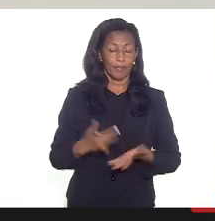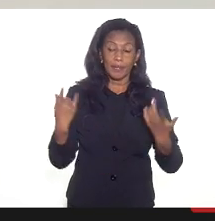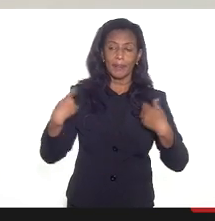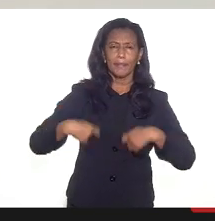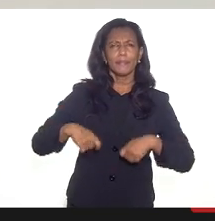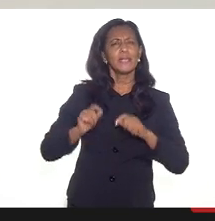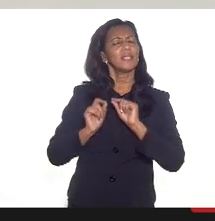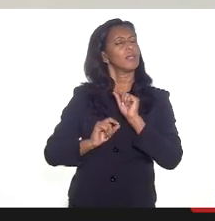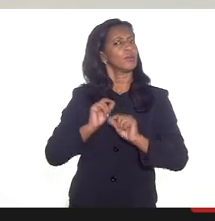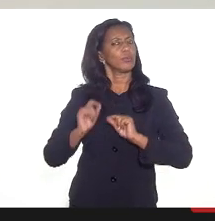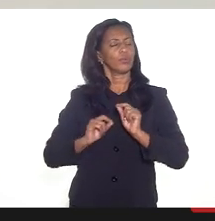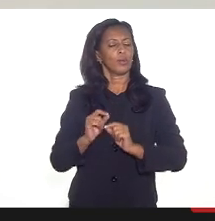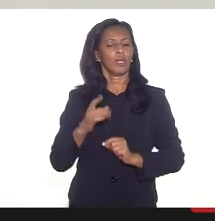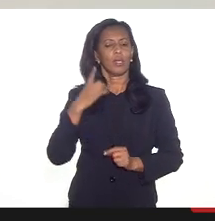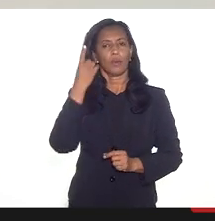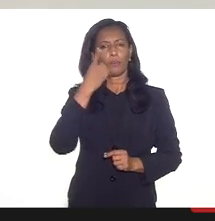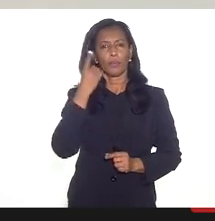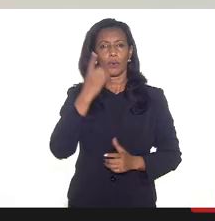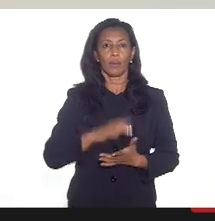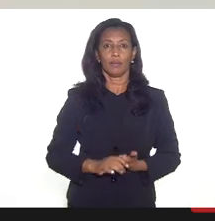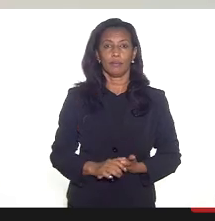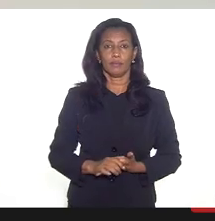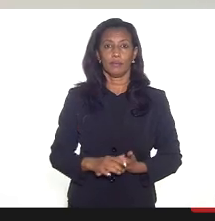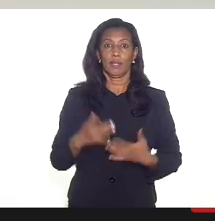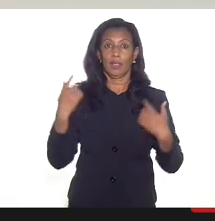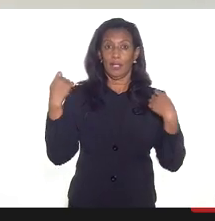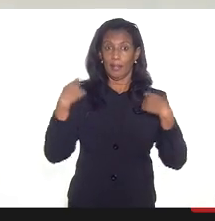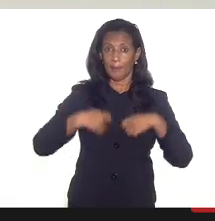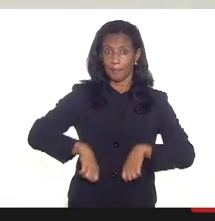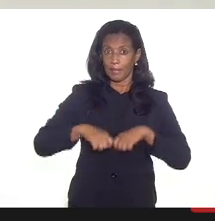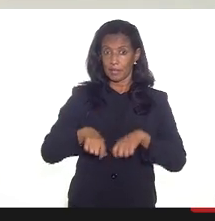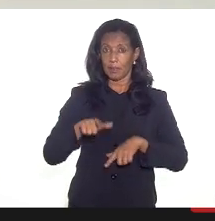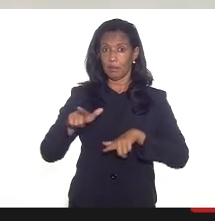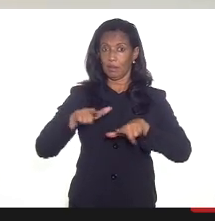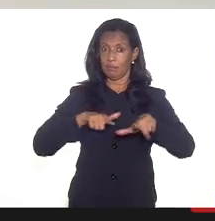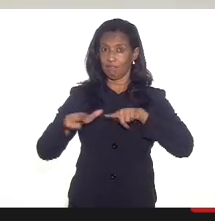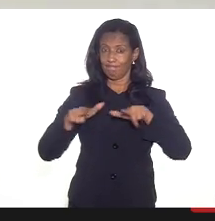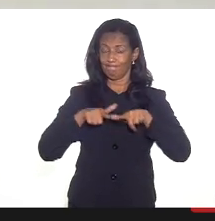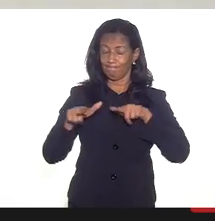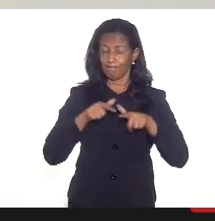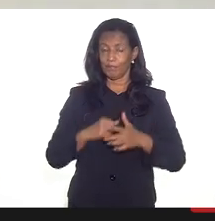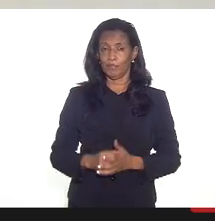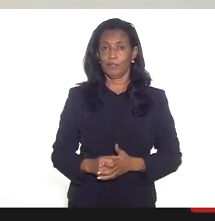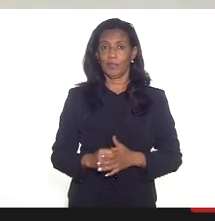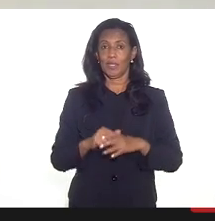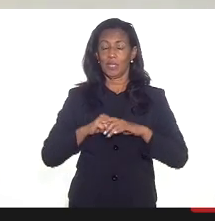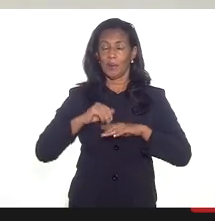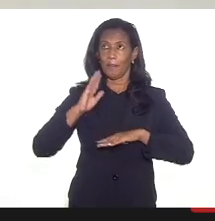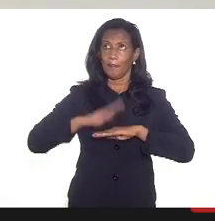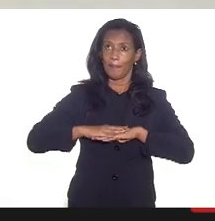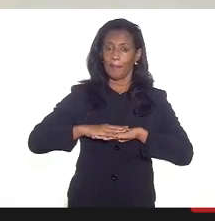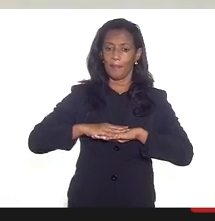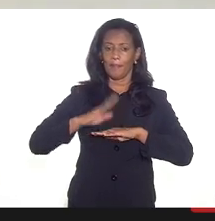precisa, deputada? Precisamos que esses serviços eles sejam mais